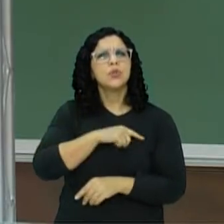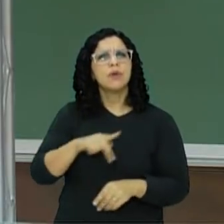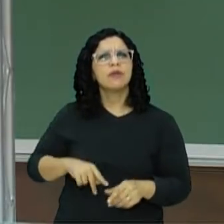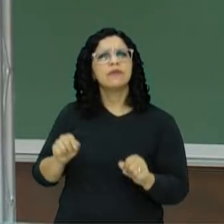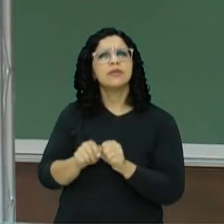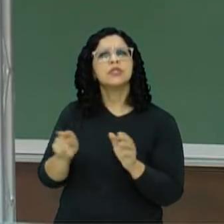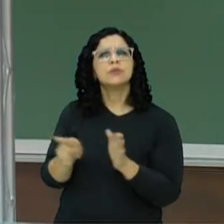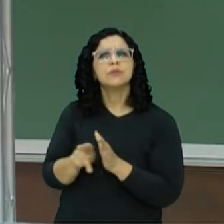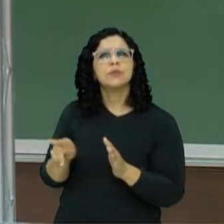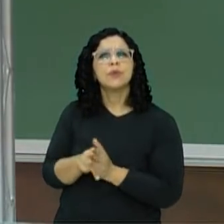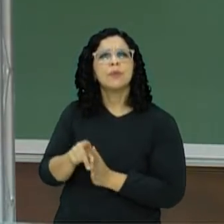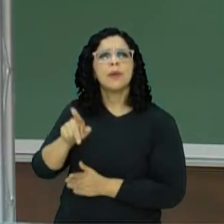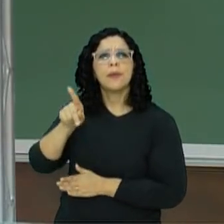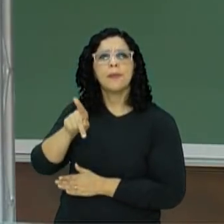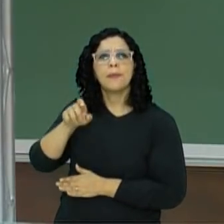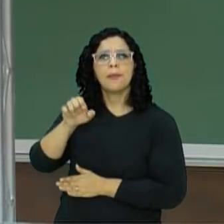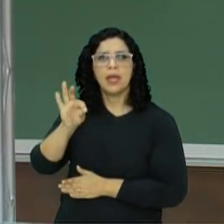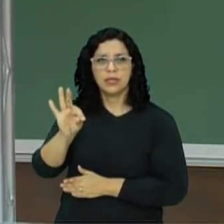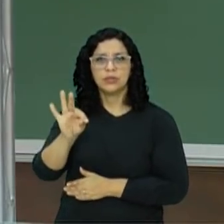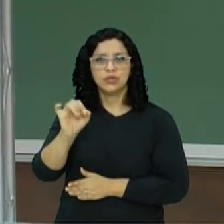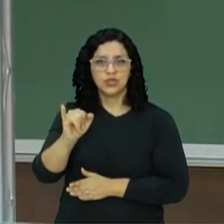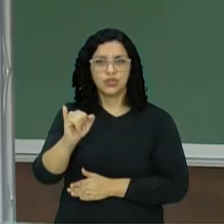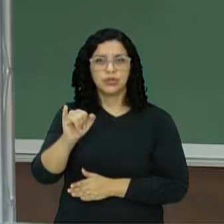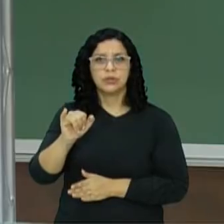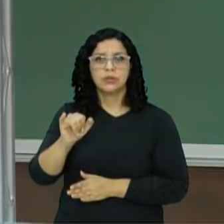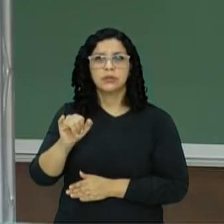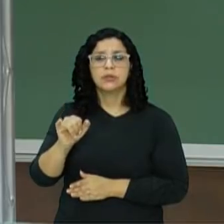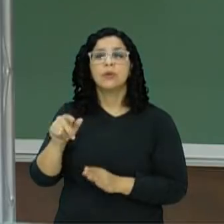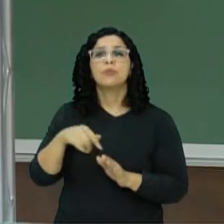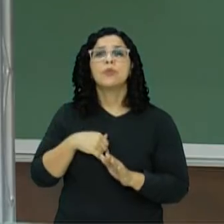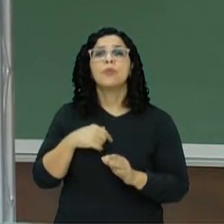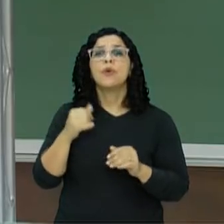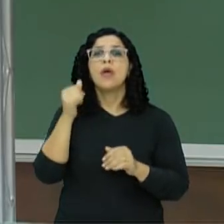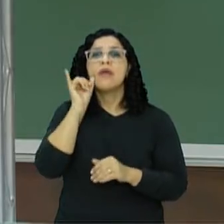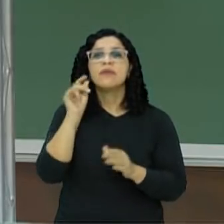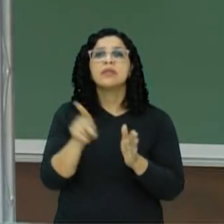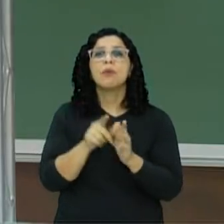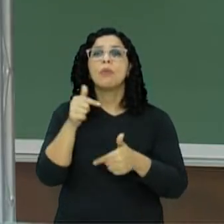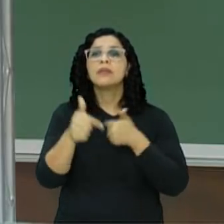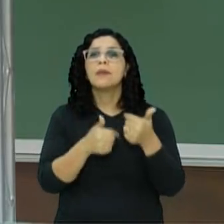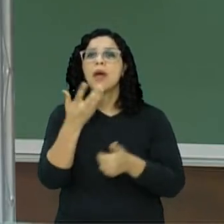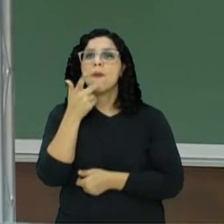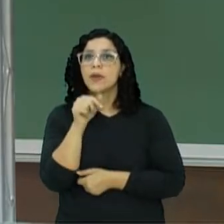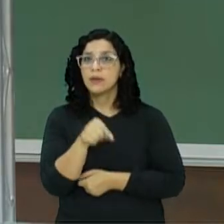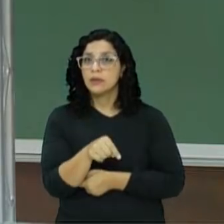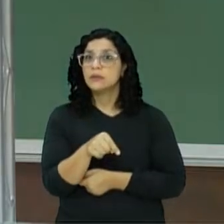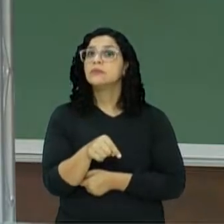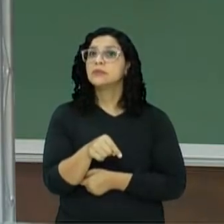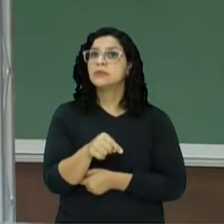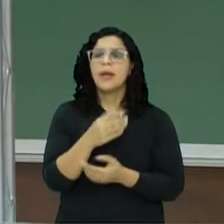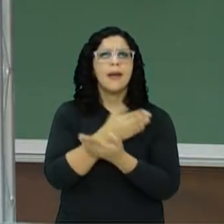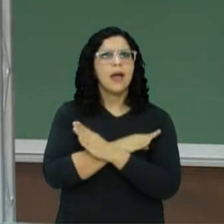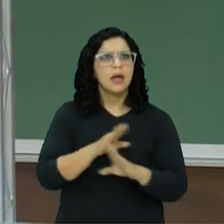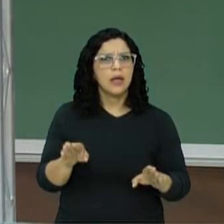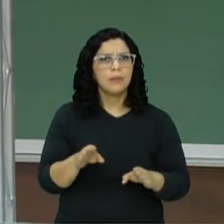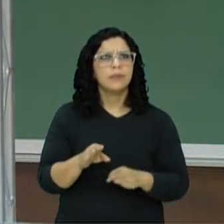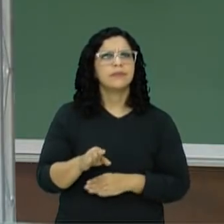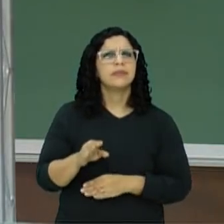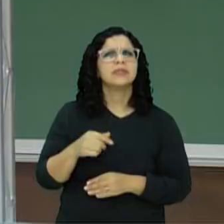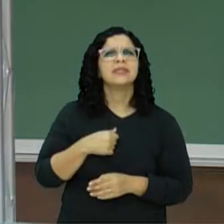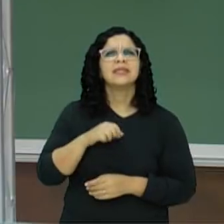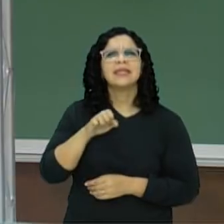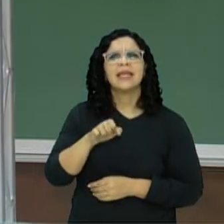criou o chamado PET, Programa de Erradicação do Trabalho Infantil. Professor, o que